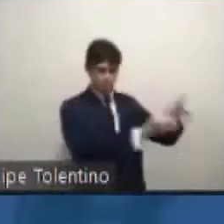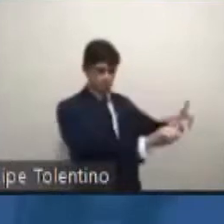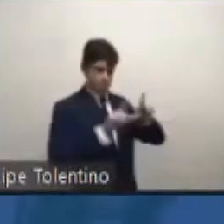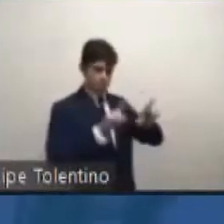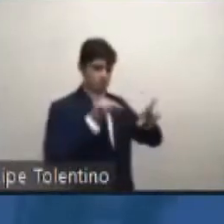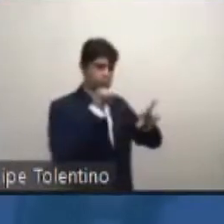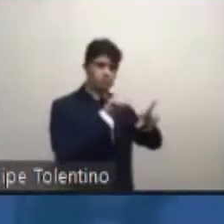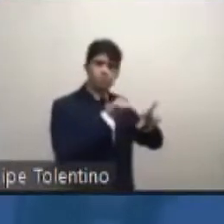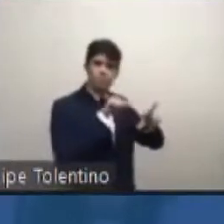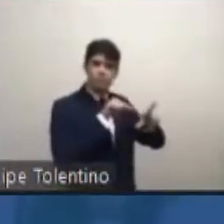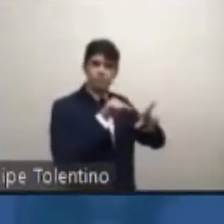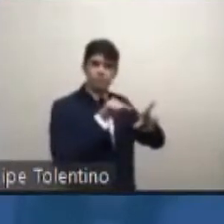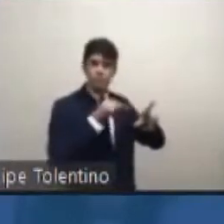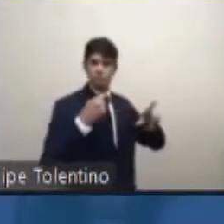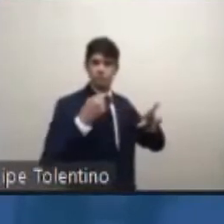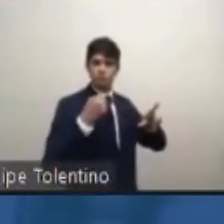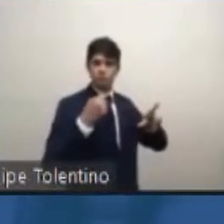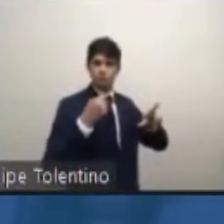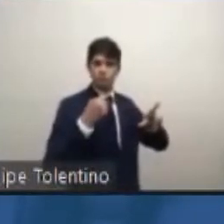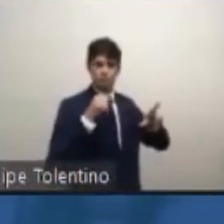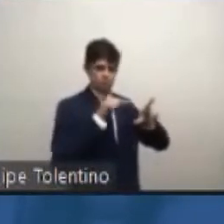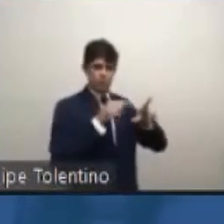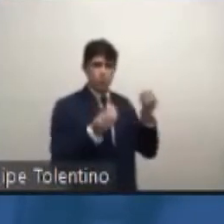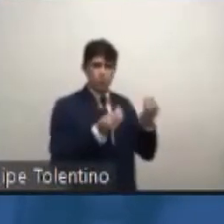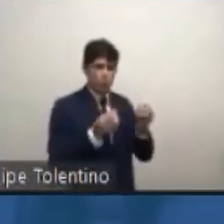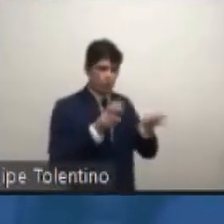não está dizendo não me trate, olha, eu não quero esse tratamento